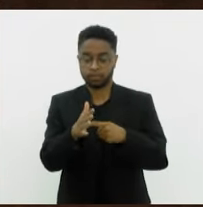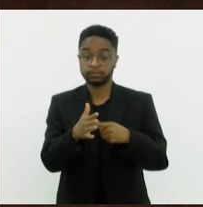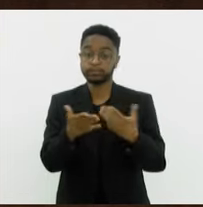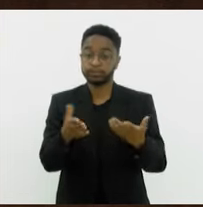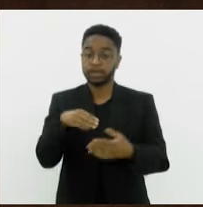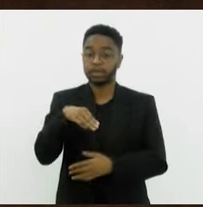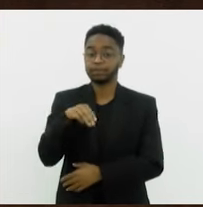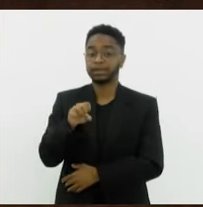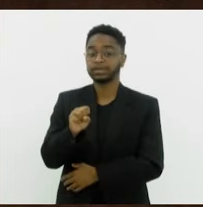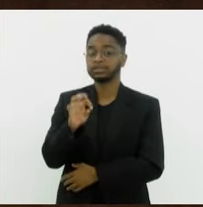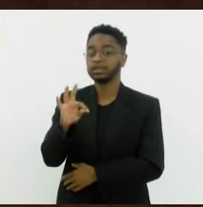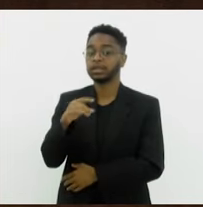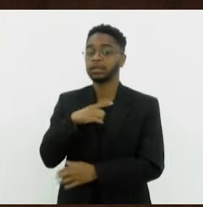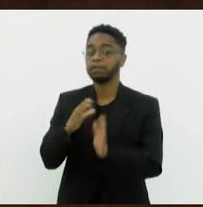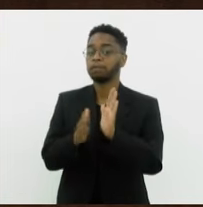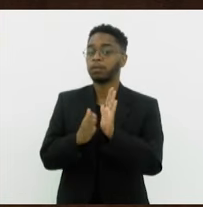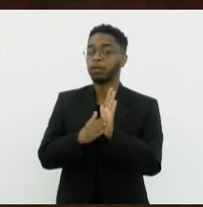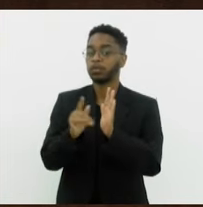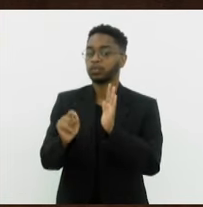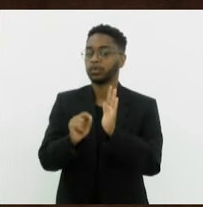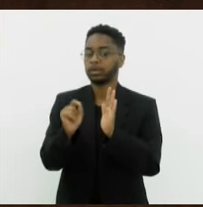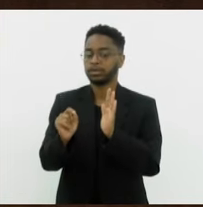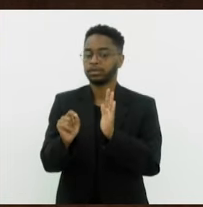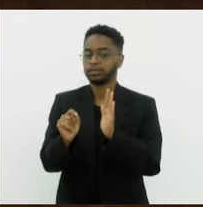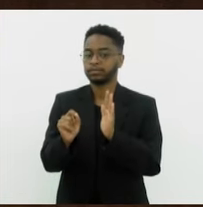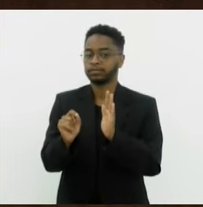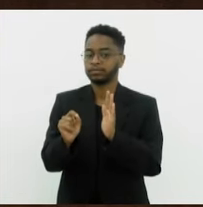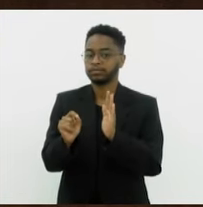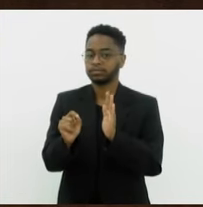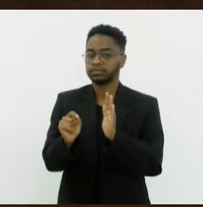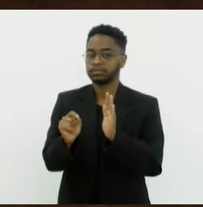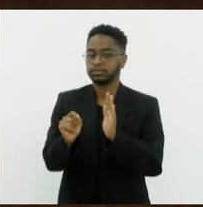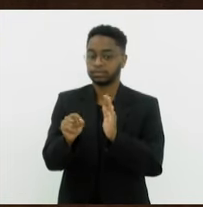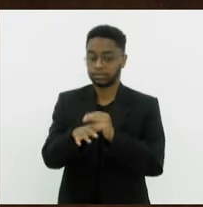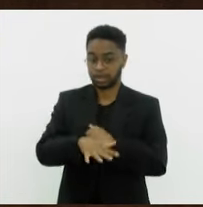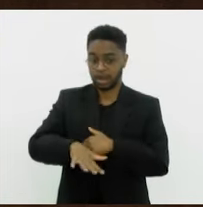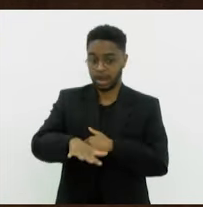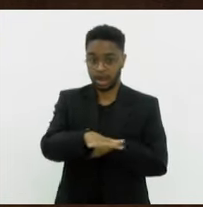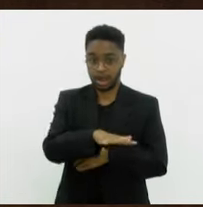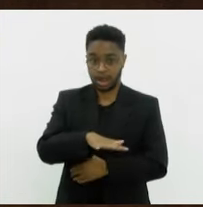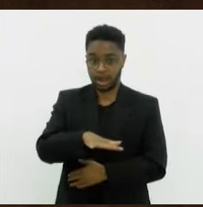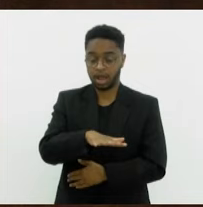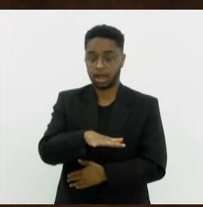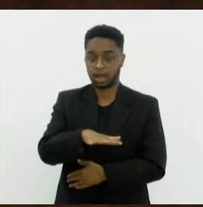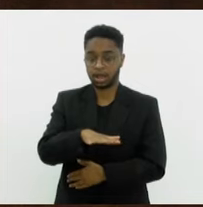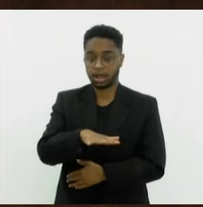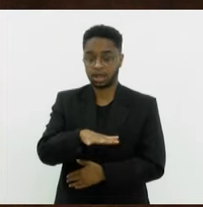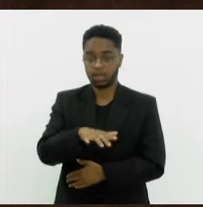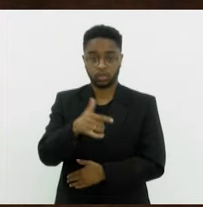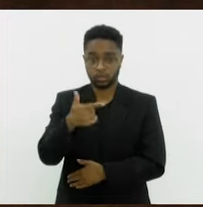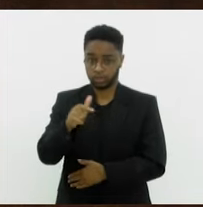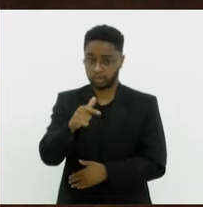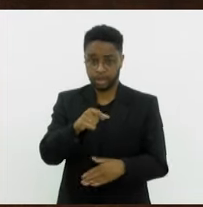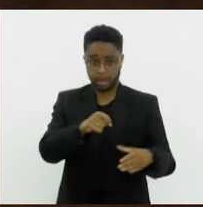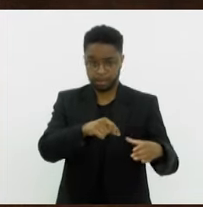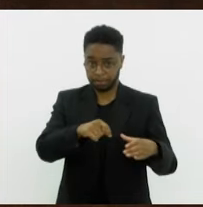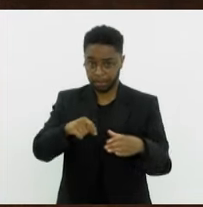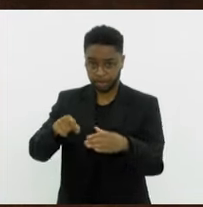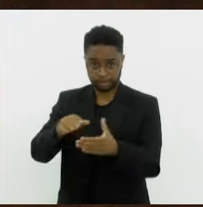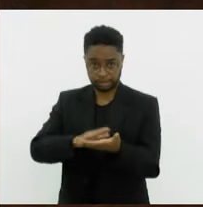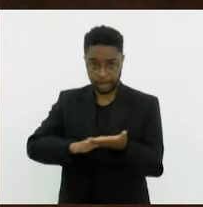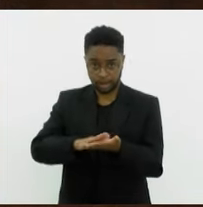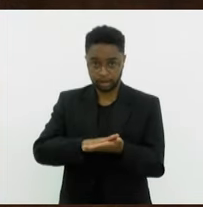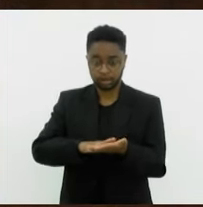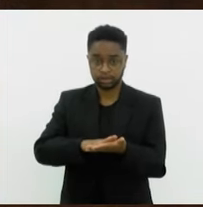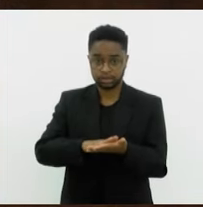propõe é fazer com que essas terras que não estão sendo produzidas